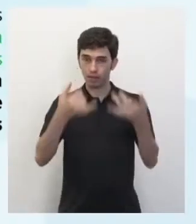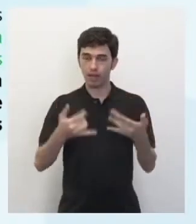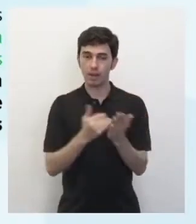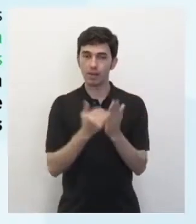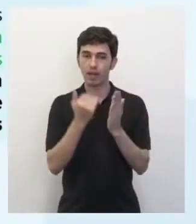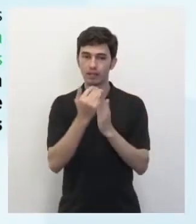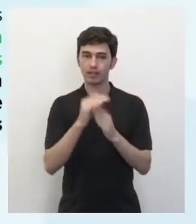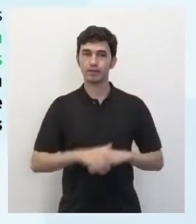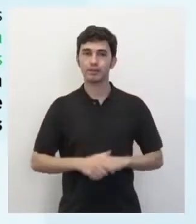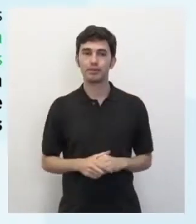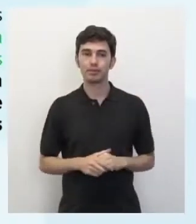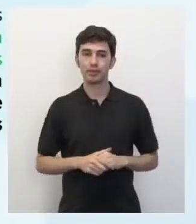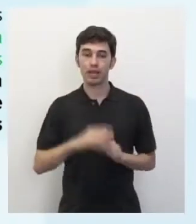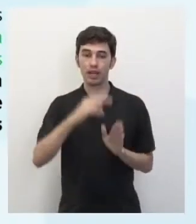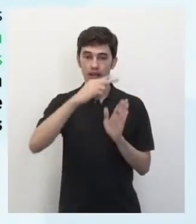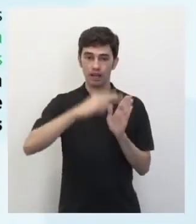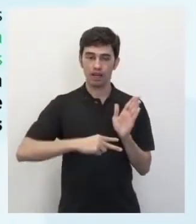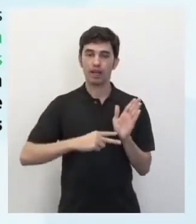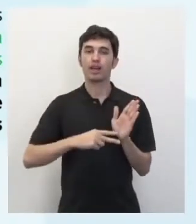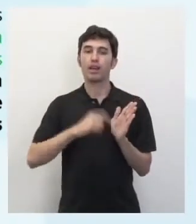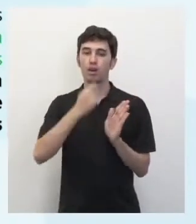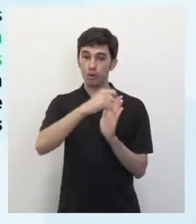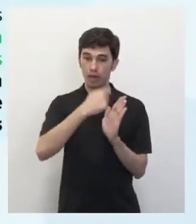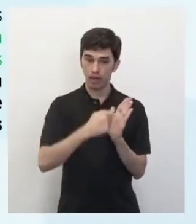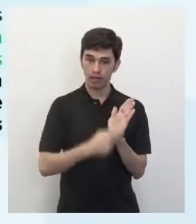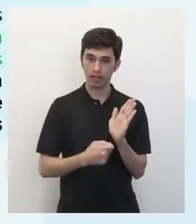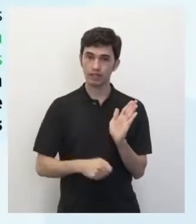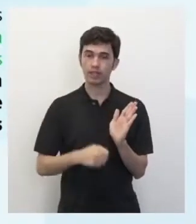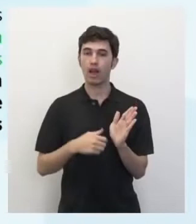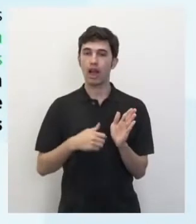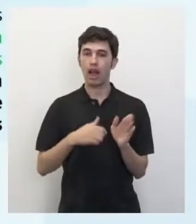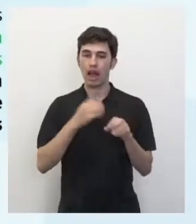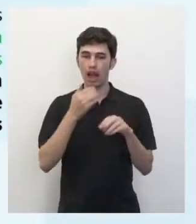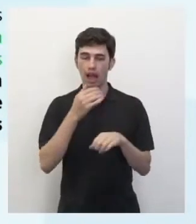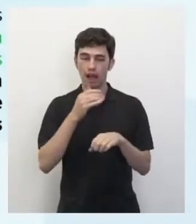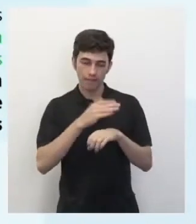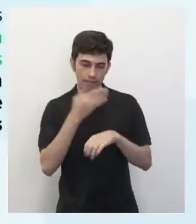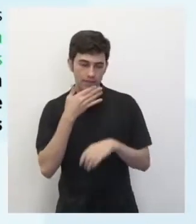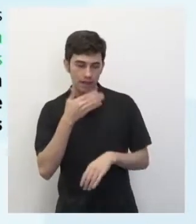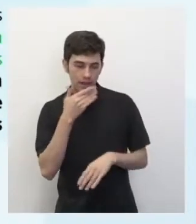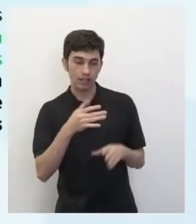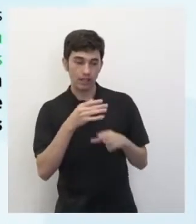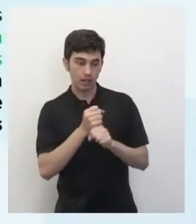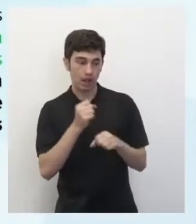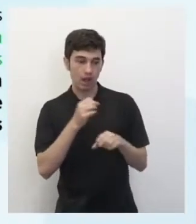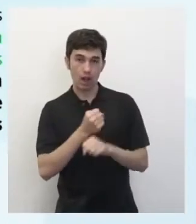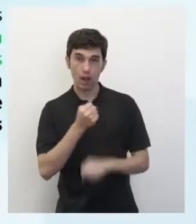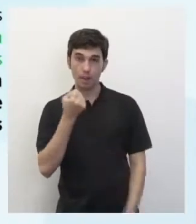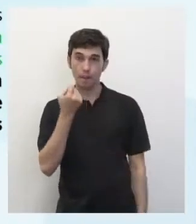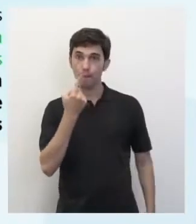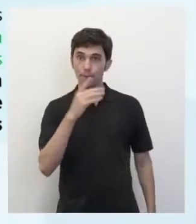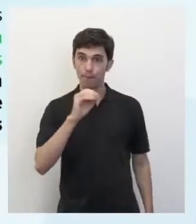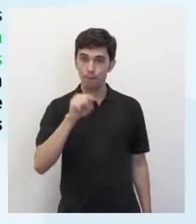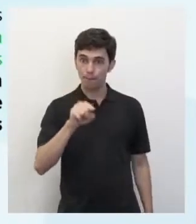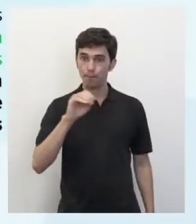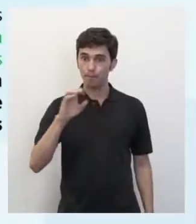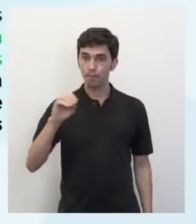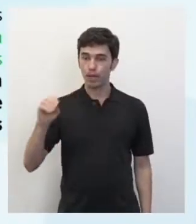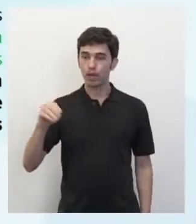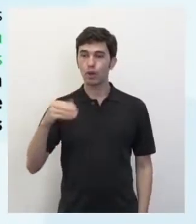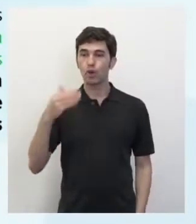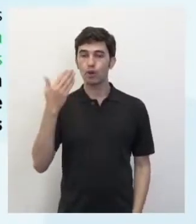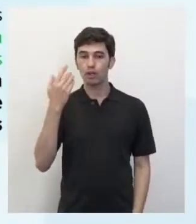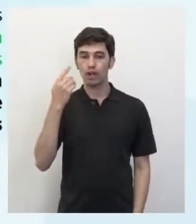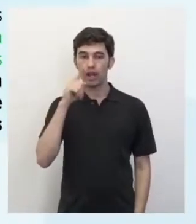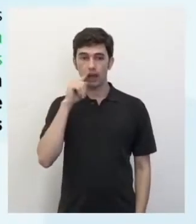texto. Leia a seguir uma redação avaliada com a nota 1000 na prova de redação do Exame Nacional do Ensino